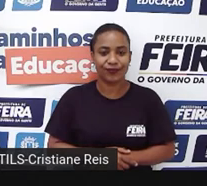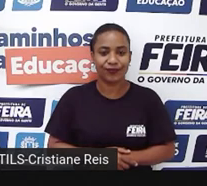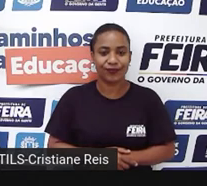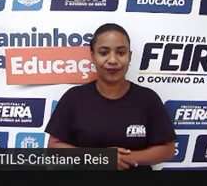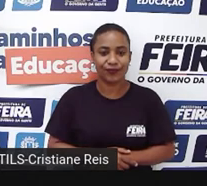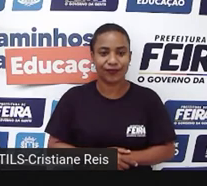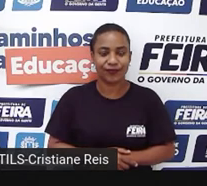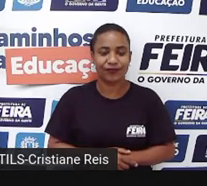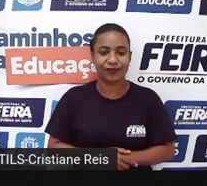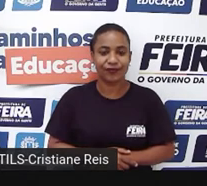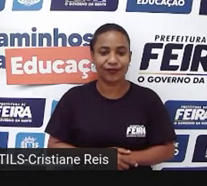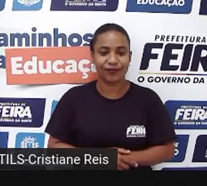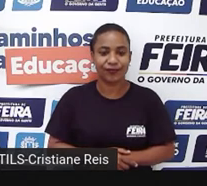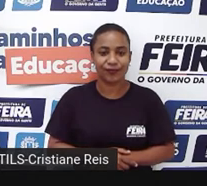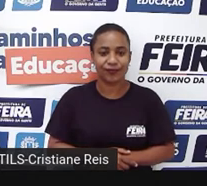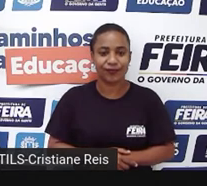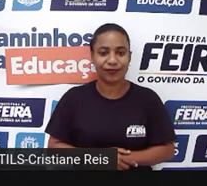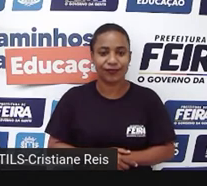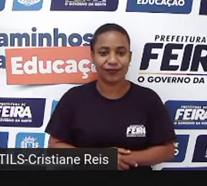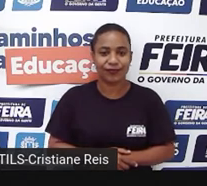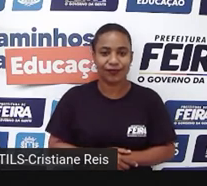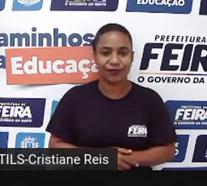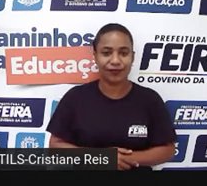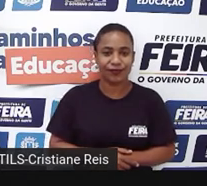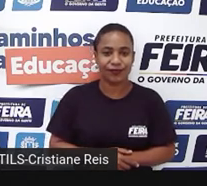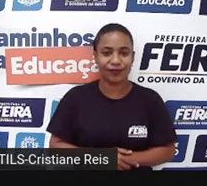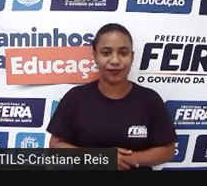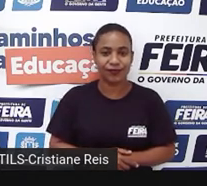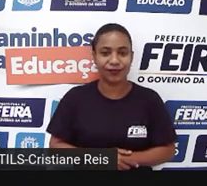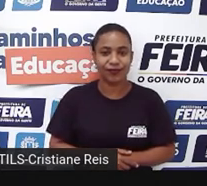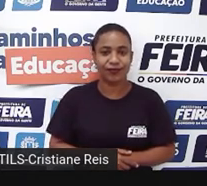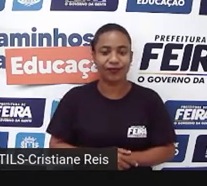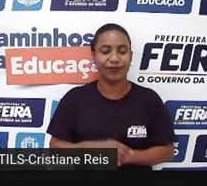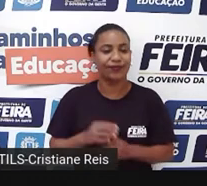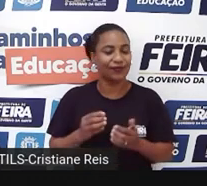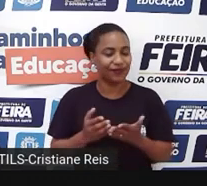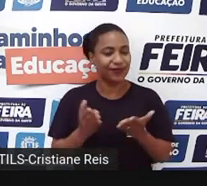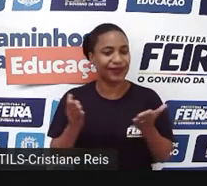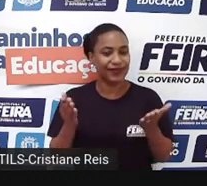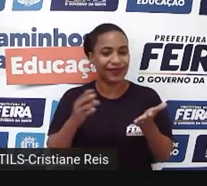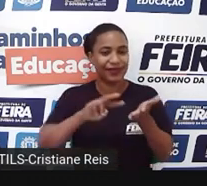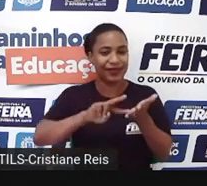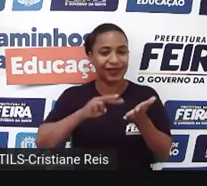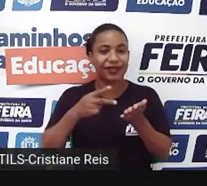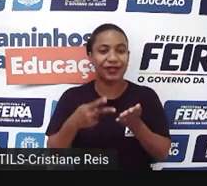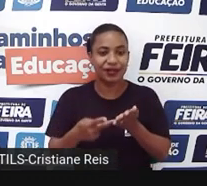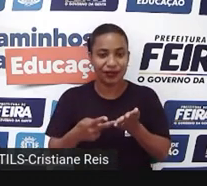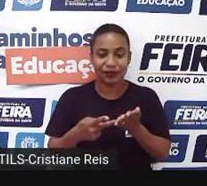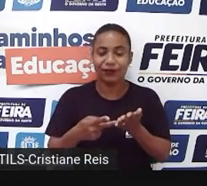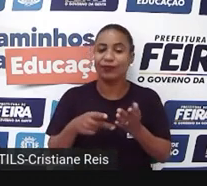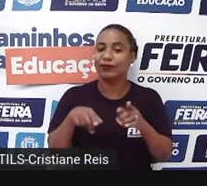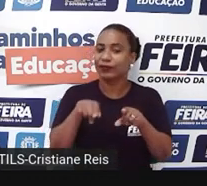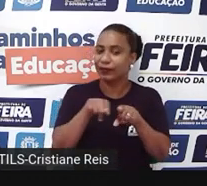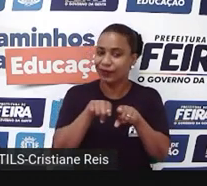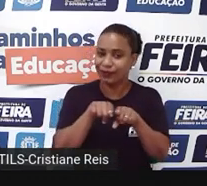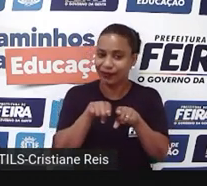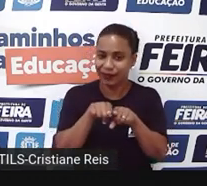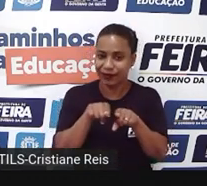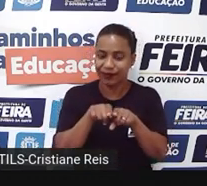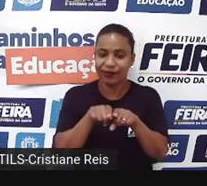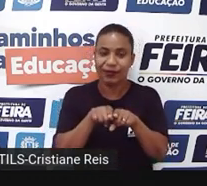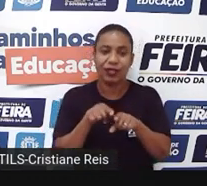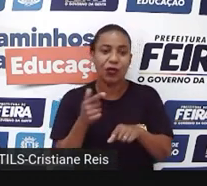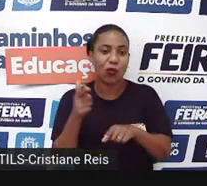the lead gorilla, and the Maximals, Optimus Prime's confidant. Então, nós teremos também esses